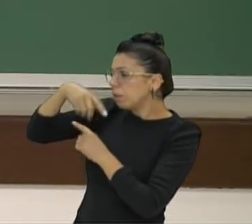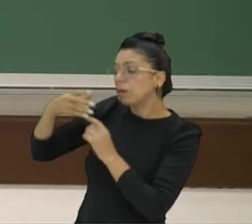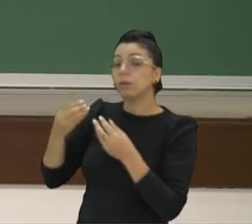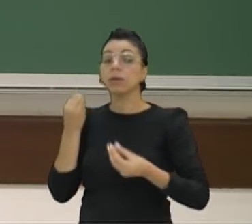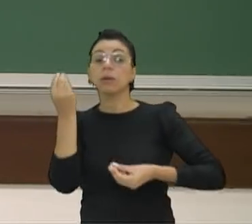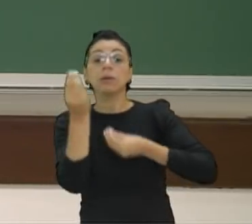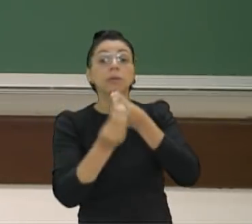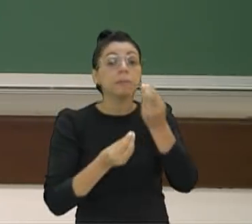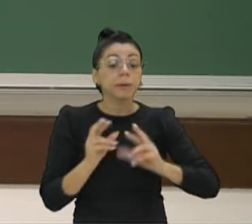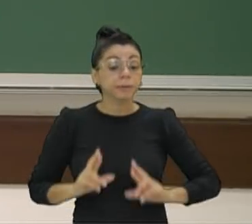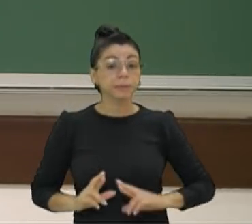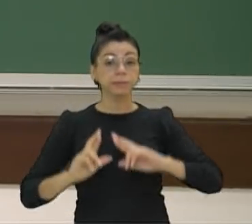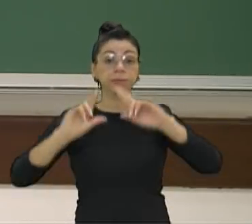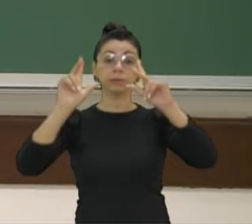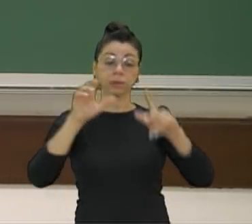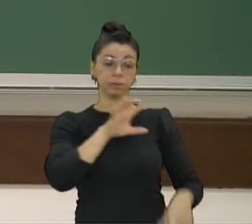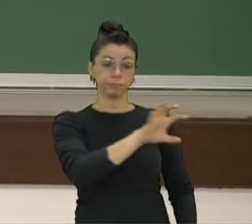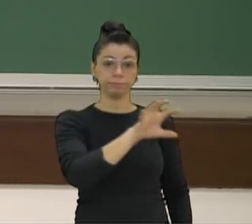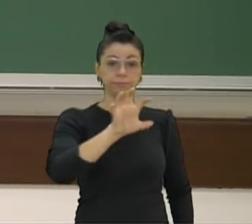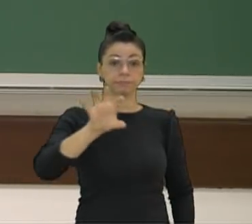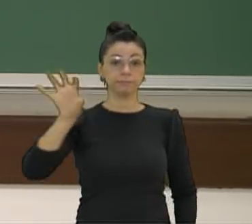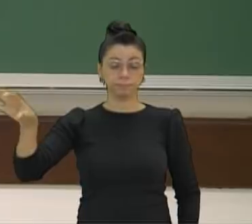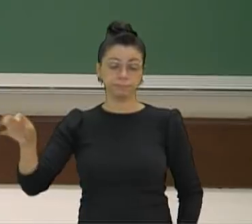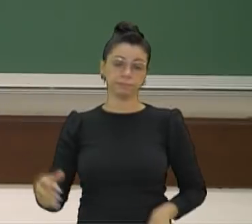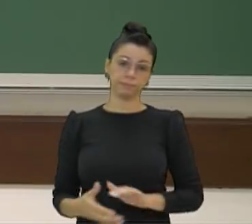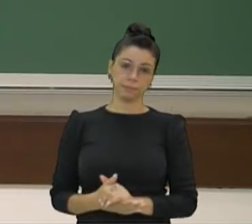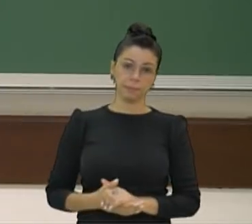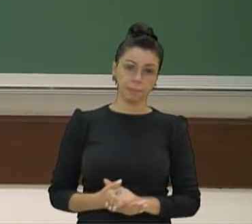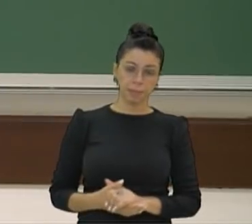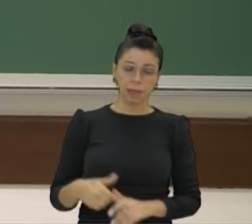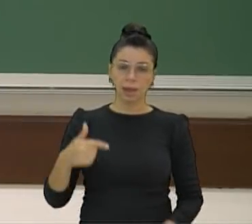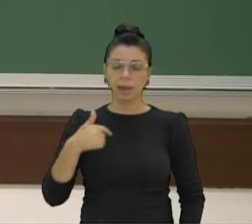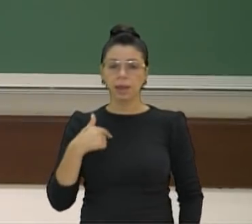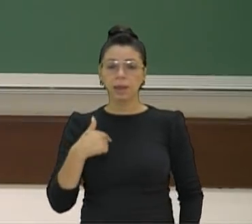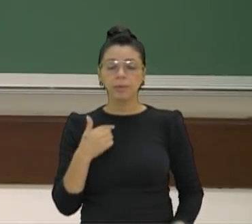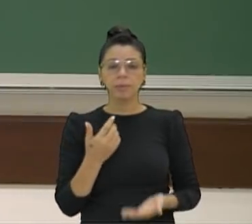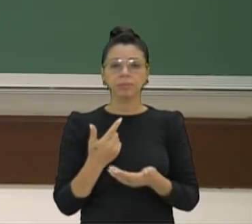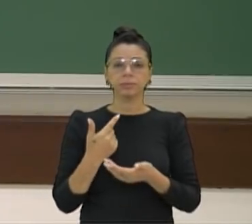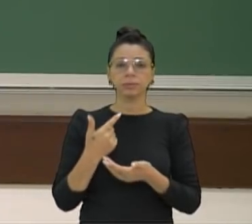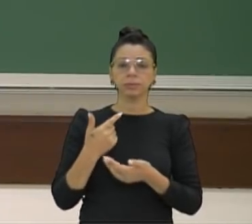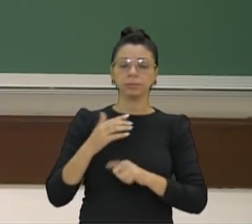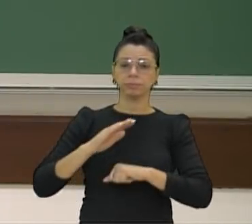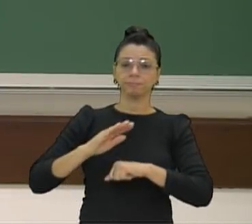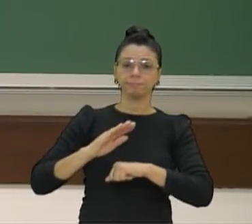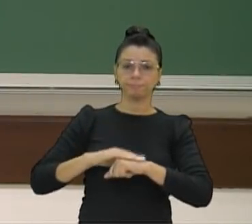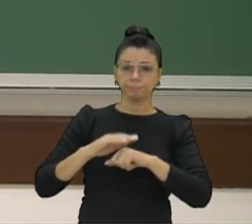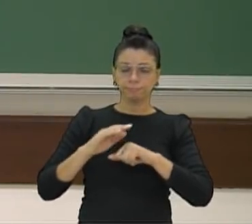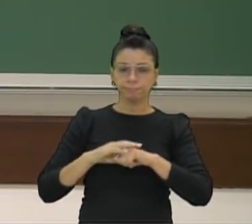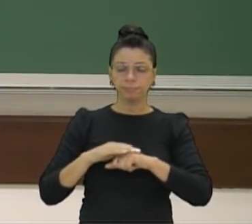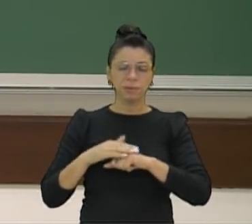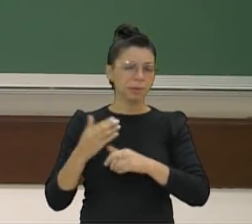vai saber diferenciar? Esses dias mesmo eu estava com muita coceira nos olhos, na garganta,